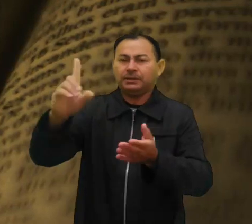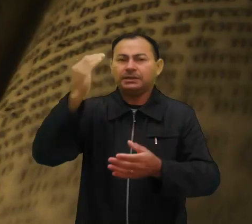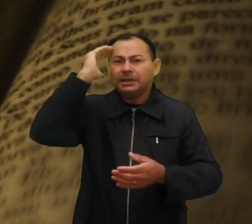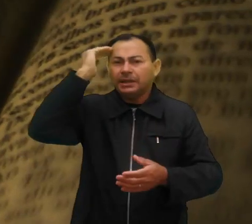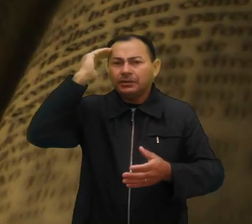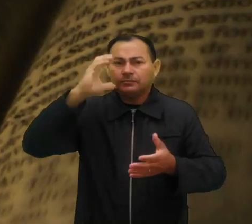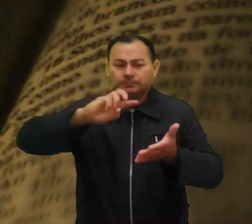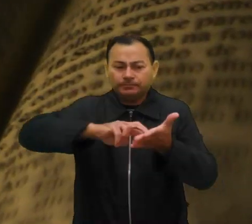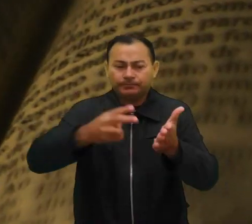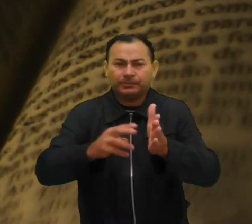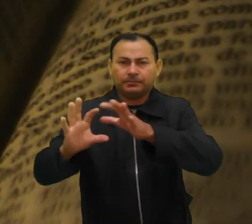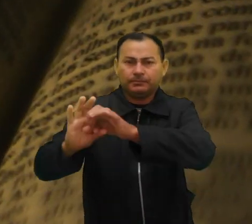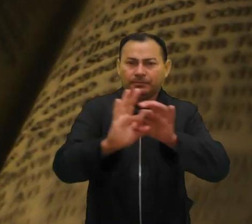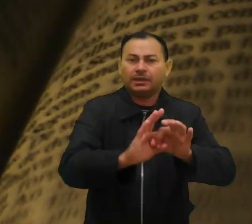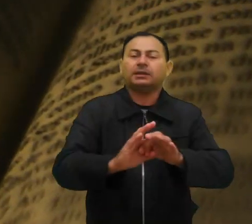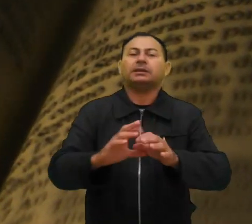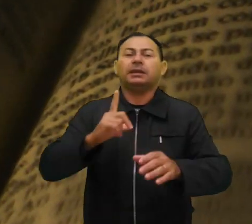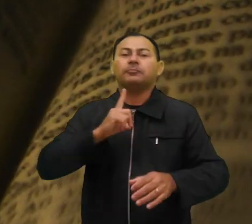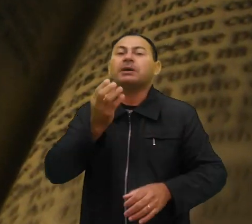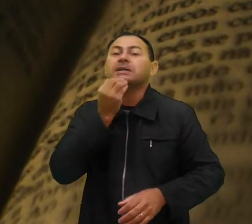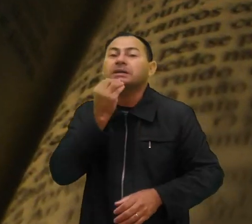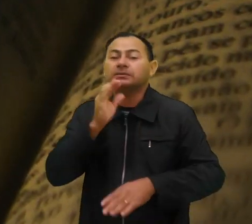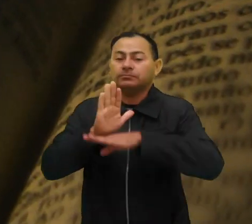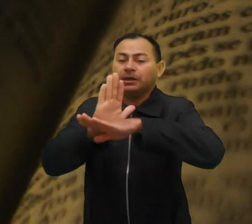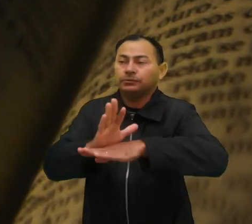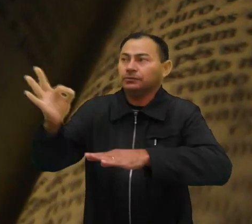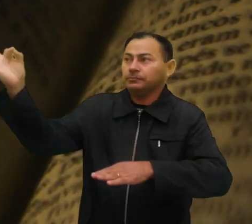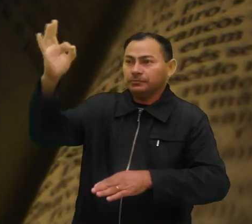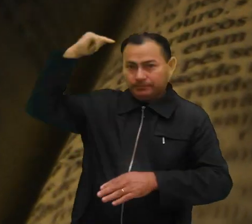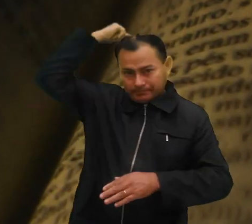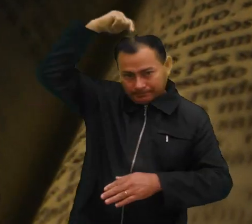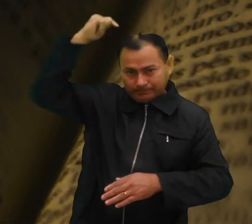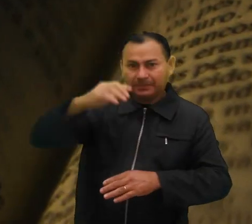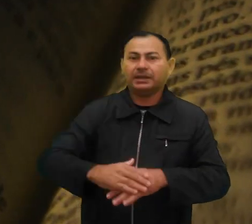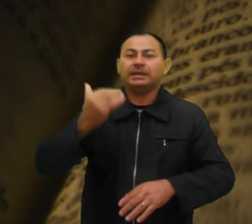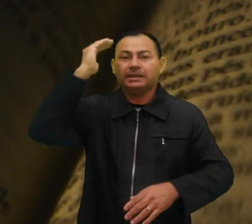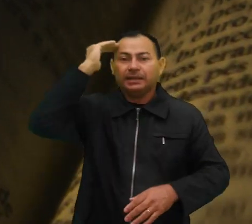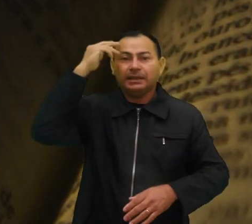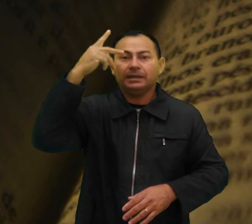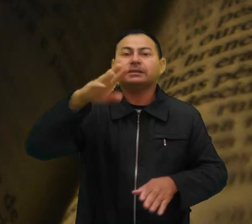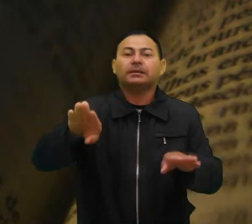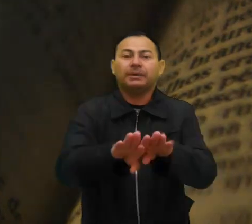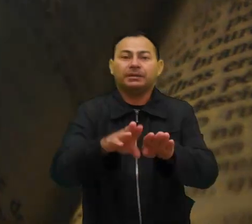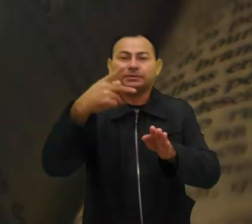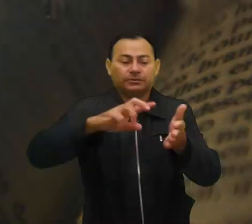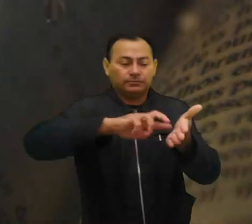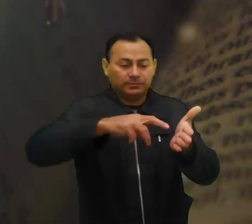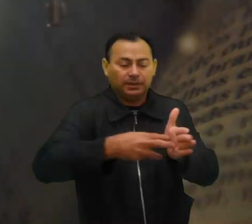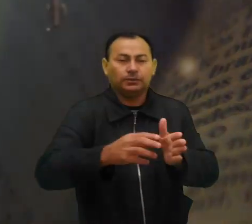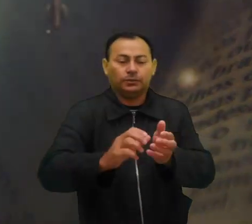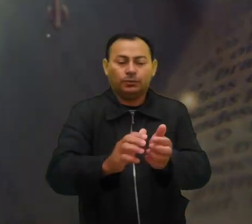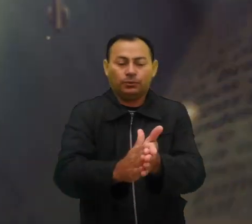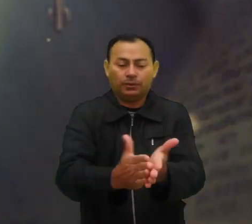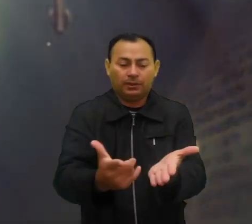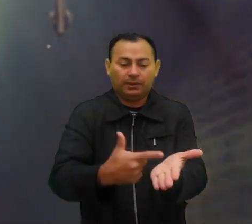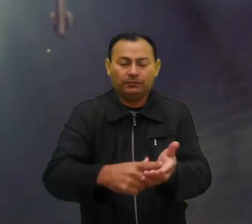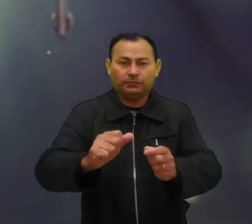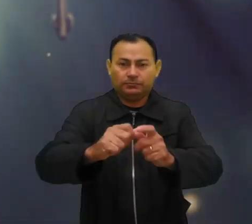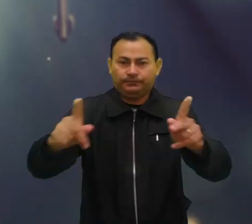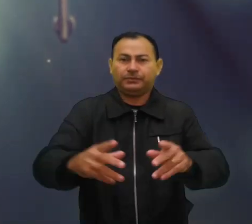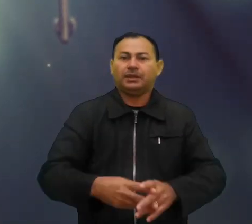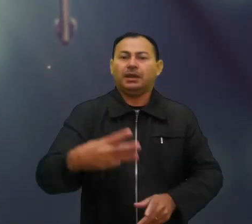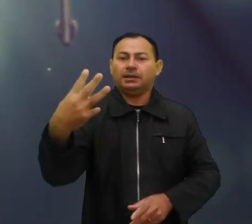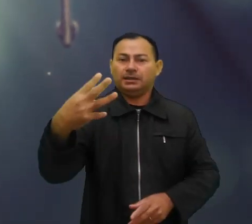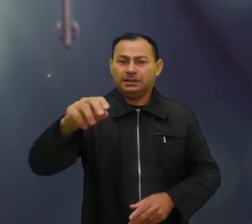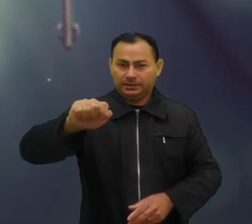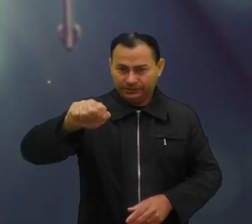contexto, terá grandes chances, com a ajuda do Espírito Santo, de entender o seu significado também no livro do Apocalipse. A